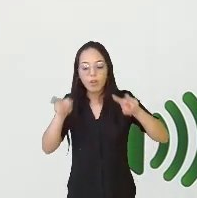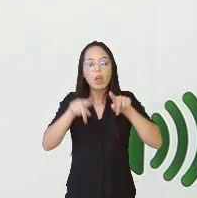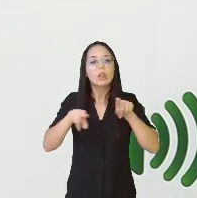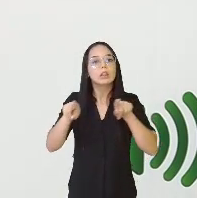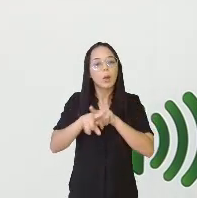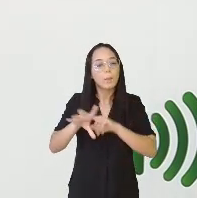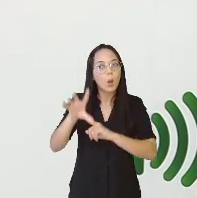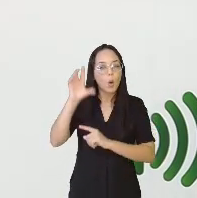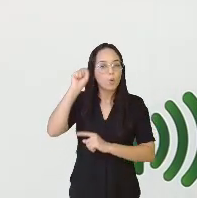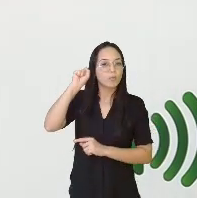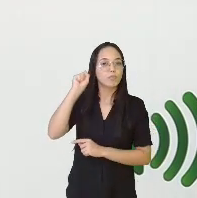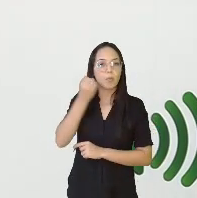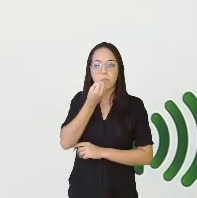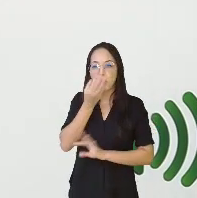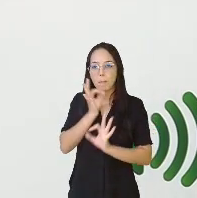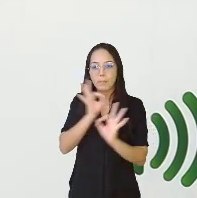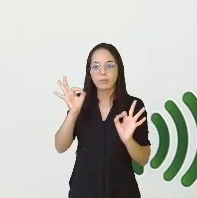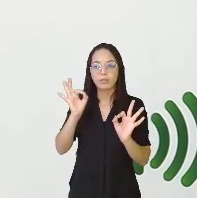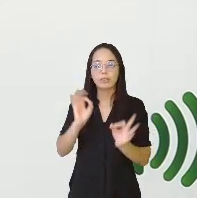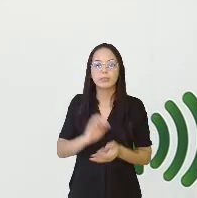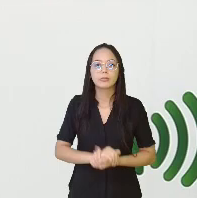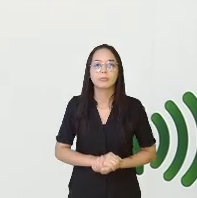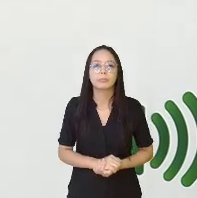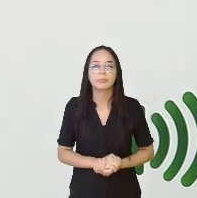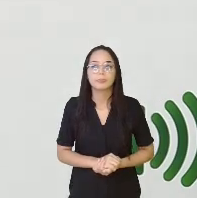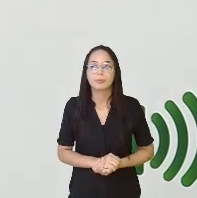como escutá-la com perfeição.